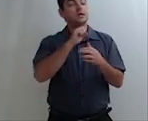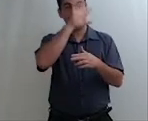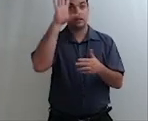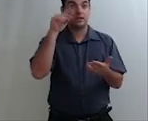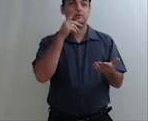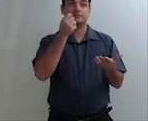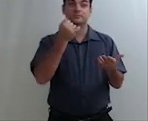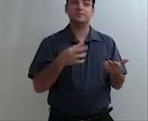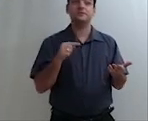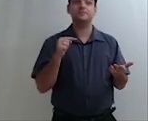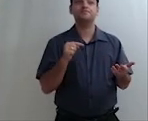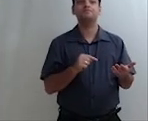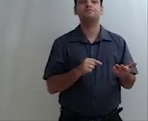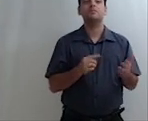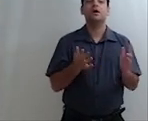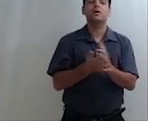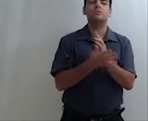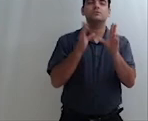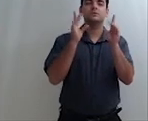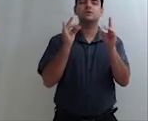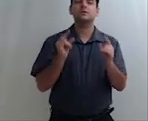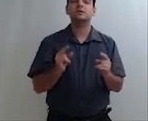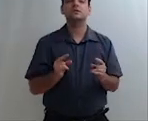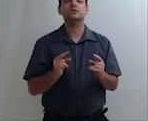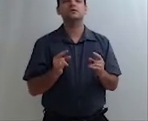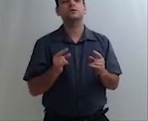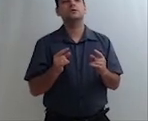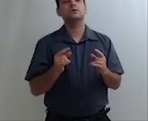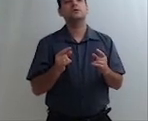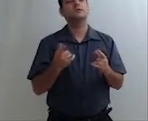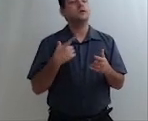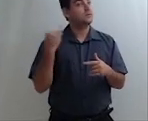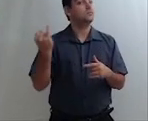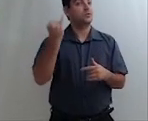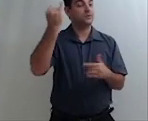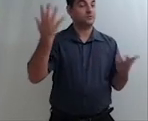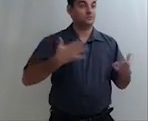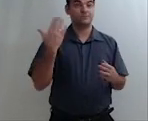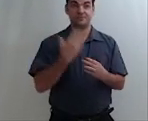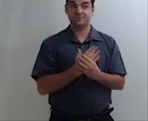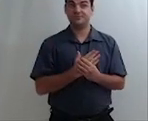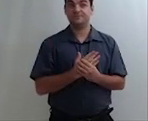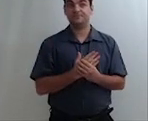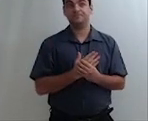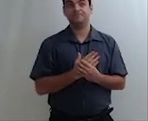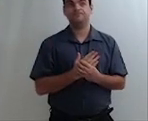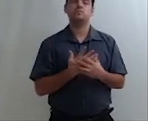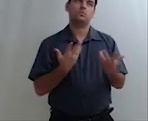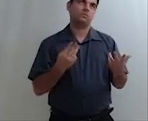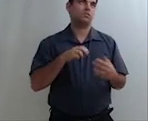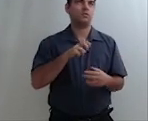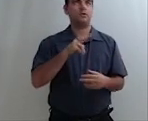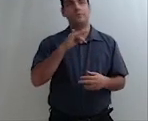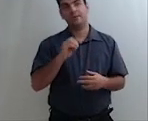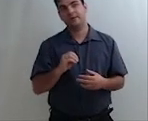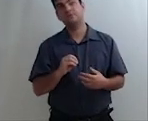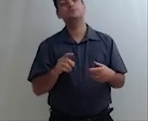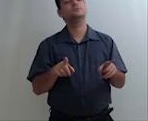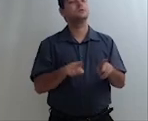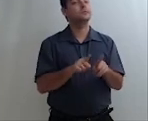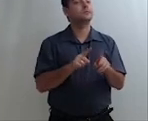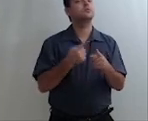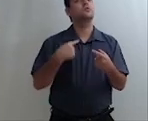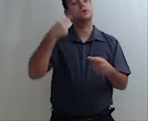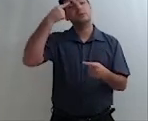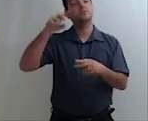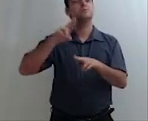esclarecendo alguns fatos que são de suma importância tanto ao mérito quanto a manutenção da prisão porque ela